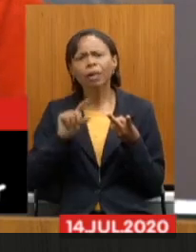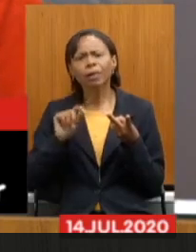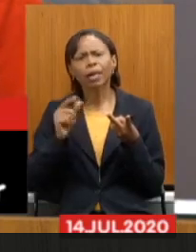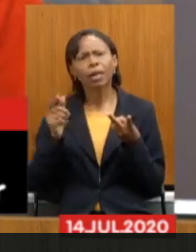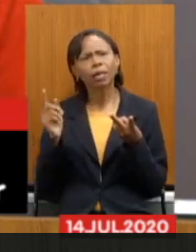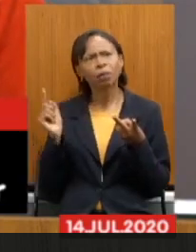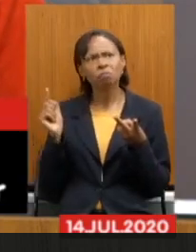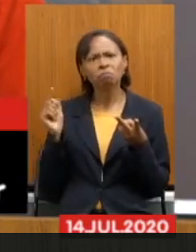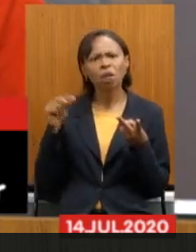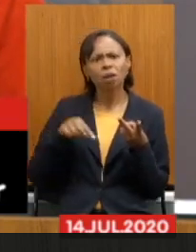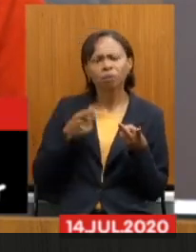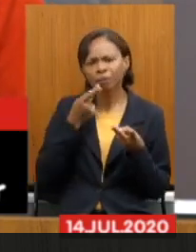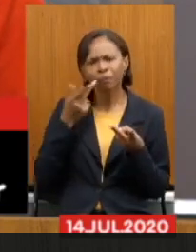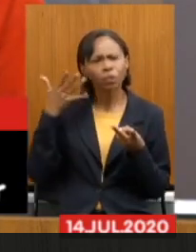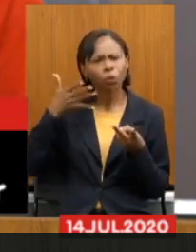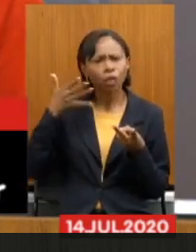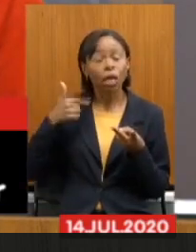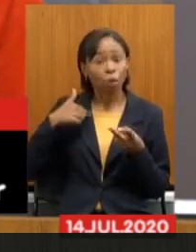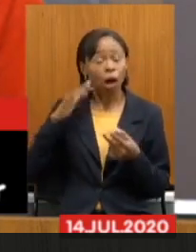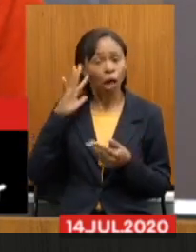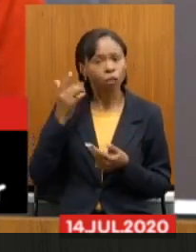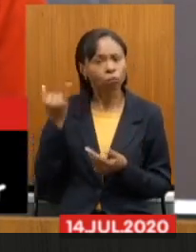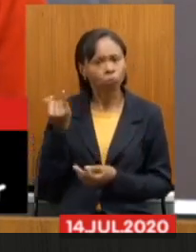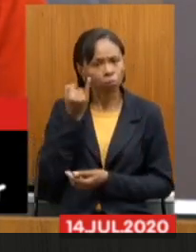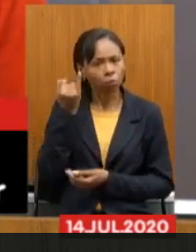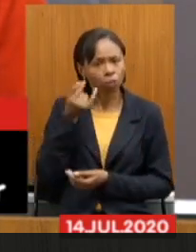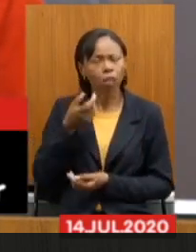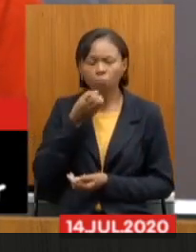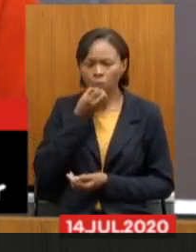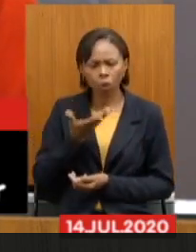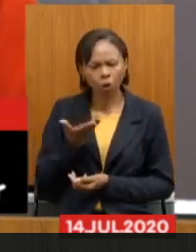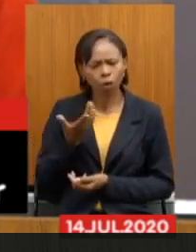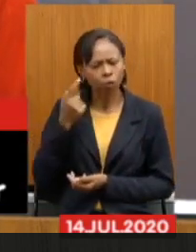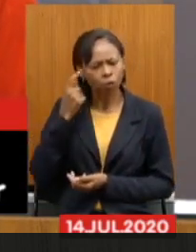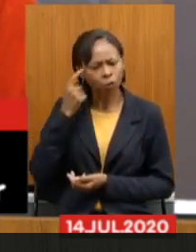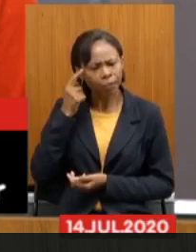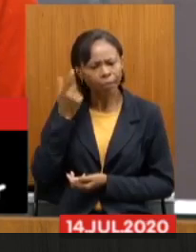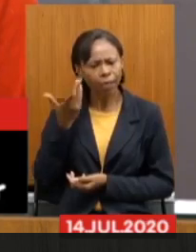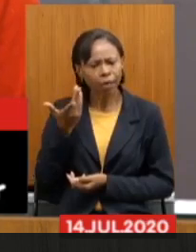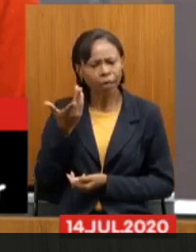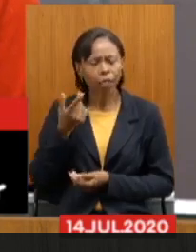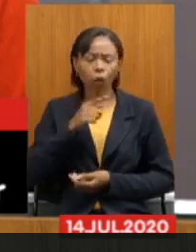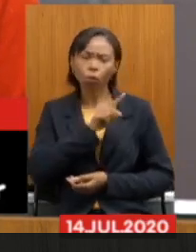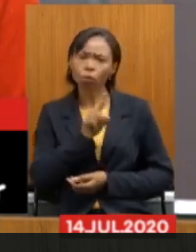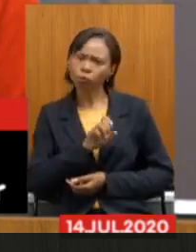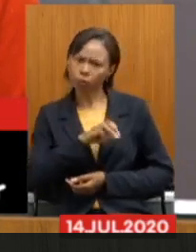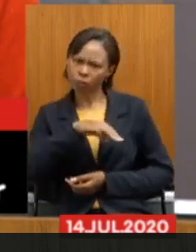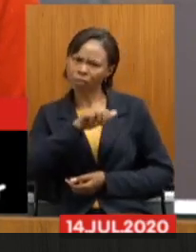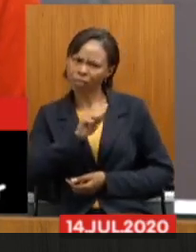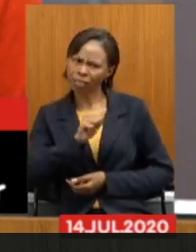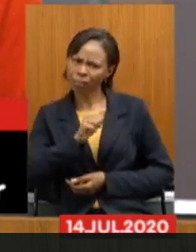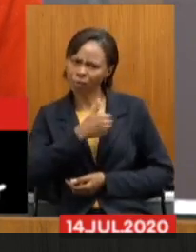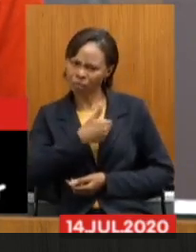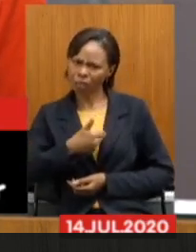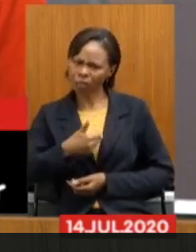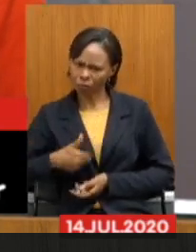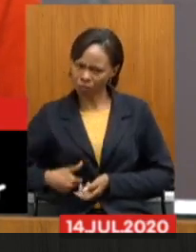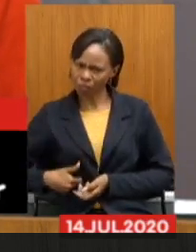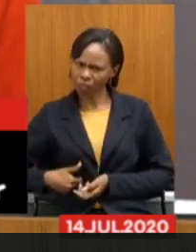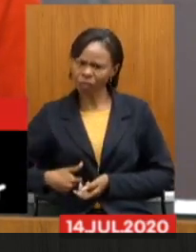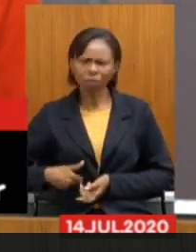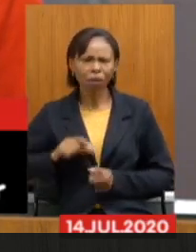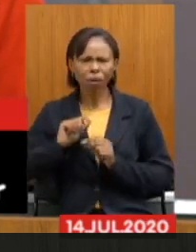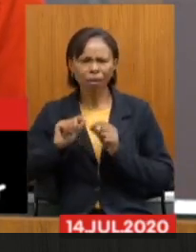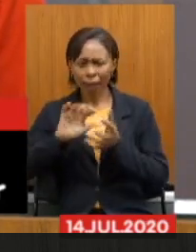muito pertinente, valeria a pena aprofundar o debate, que o governo Zema está fazendo uma reforma tributária às avessas. Está fazendo da reforma